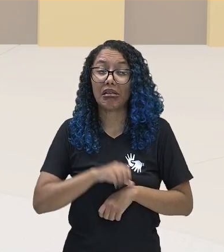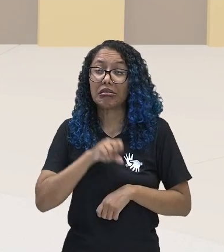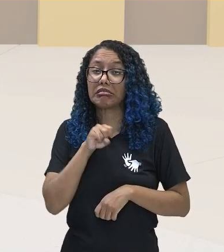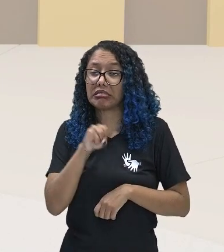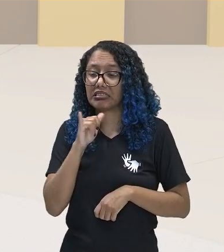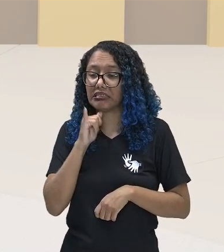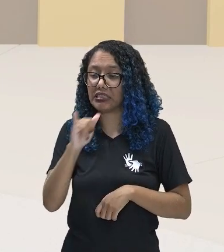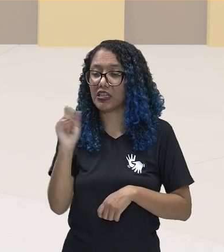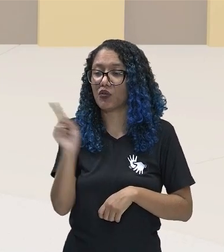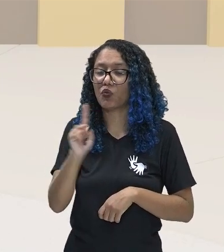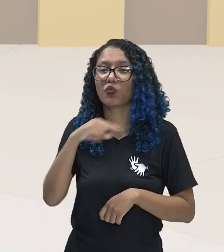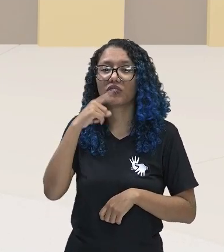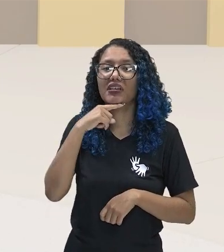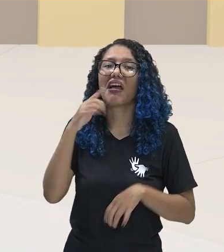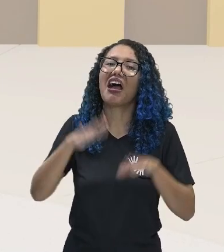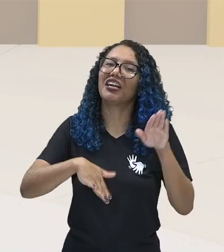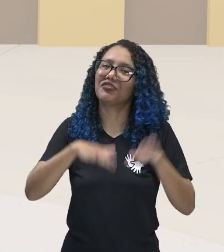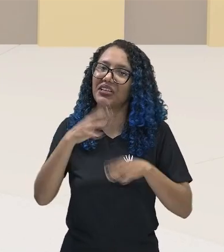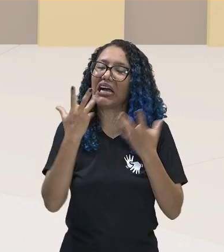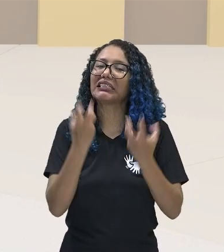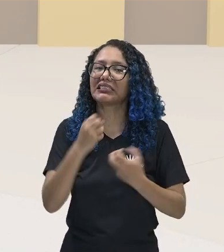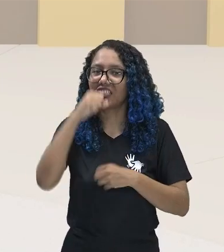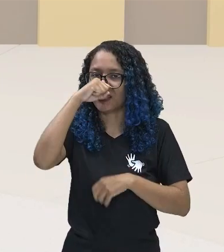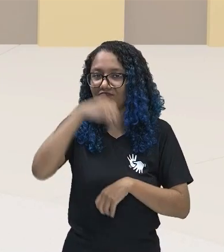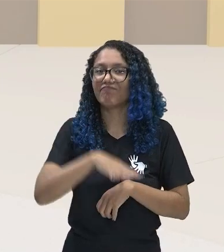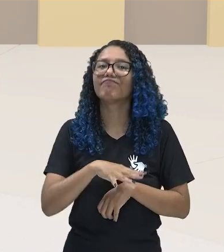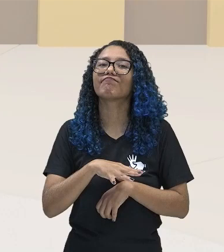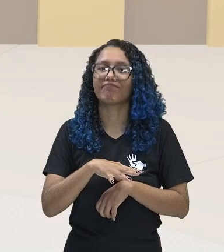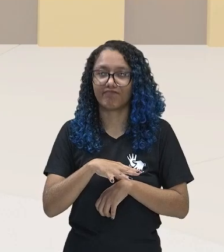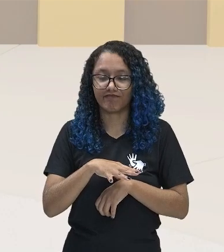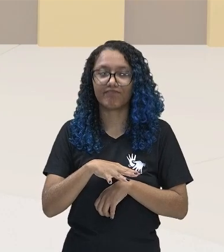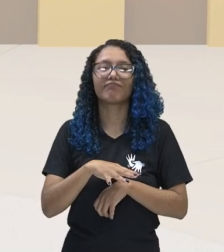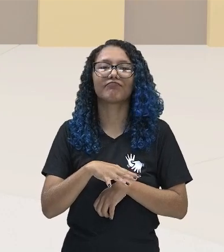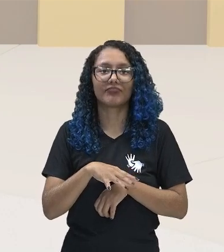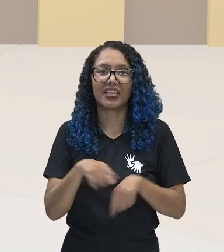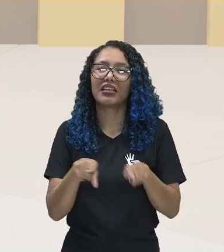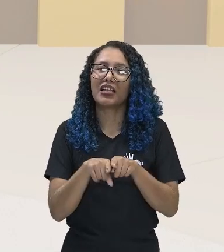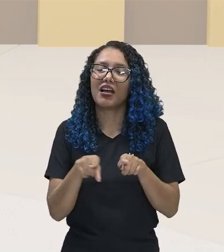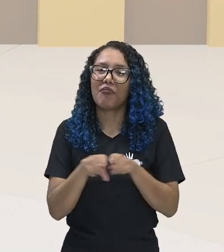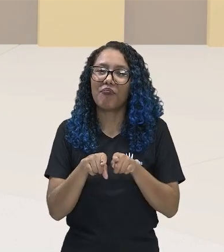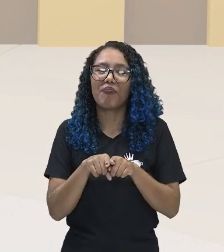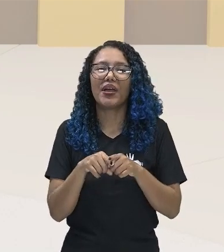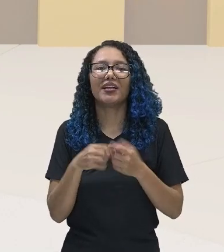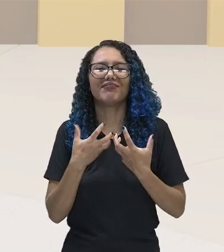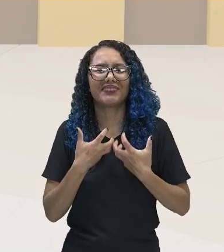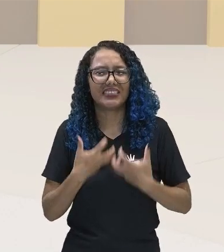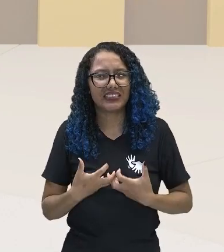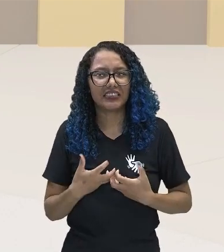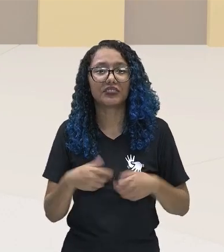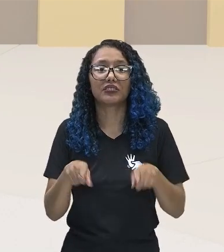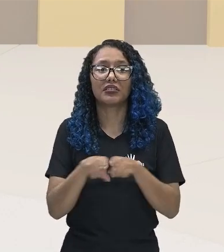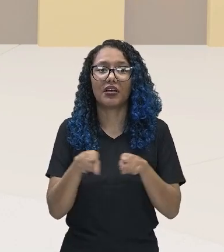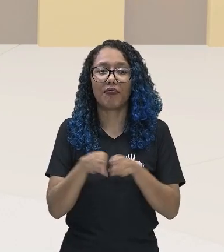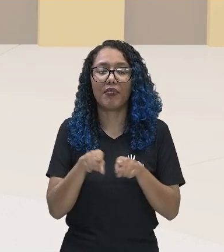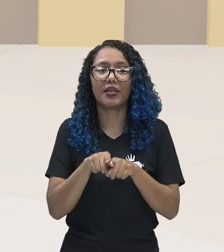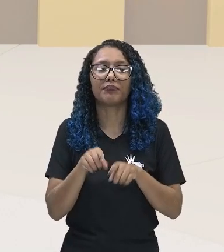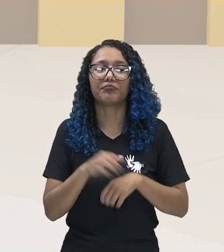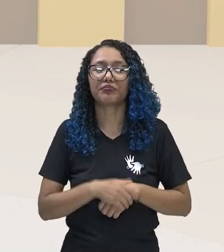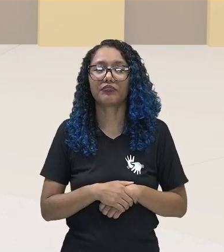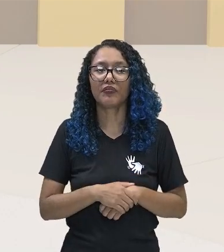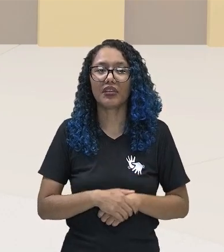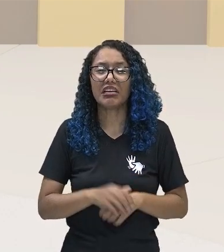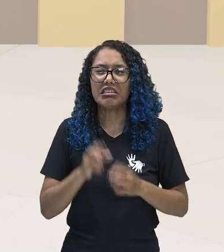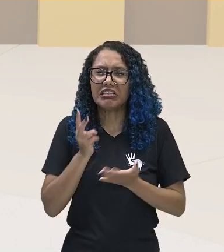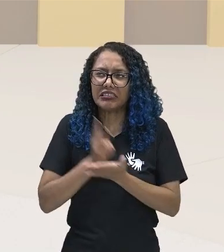situações de abuso, né, ou de sobrecarga. Perfeccionismo exagerado. Exagerado. Não